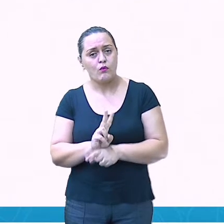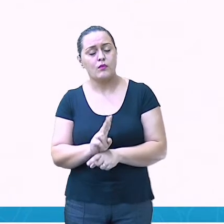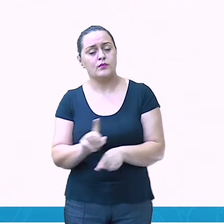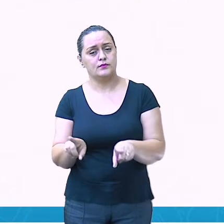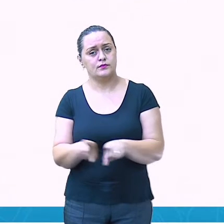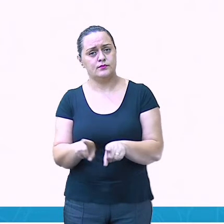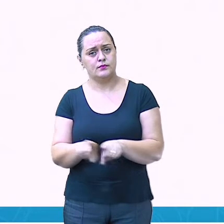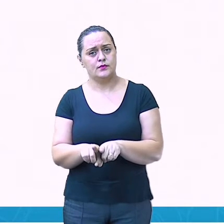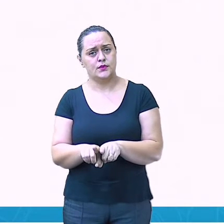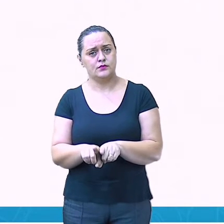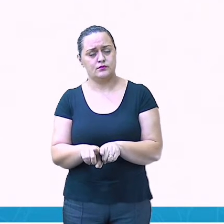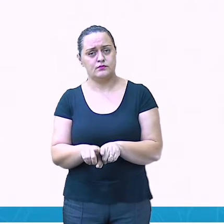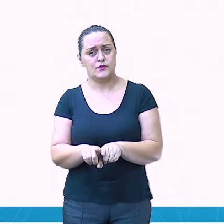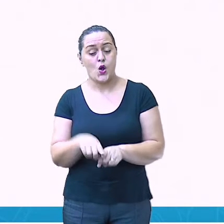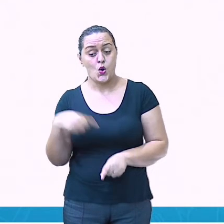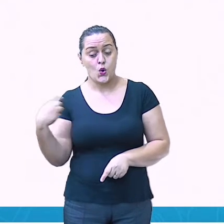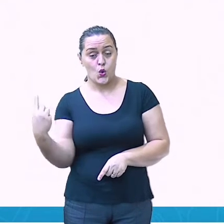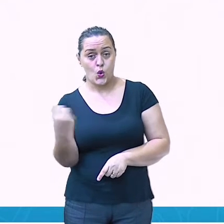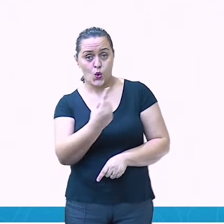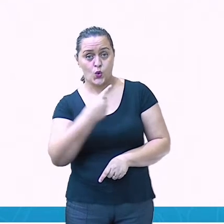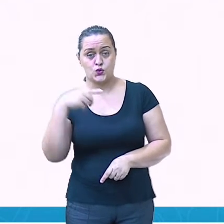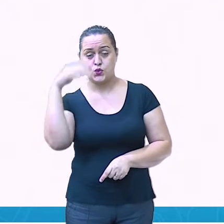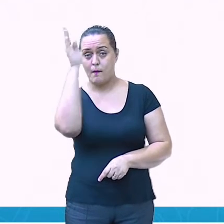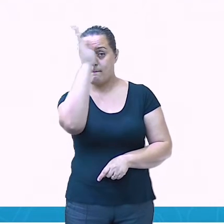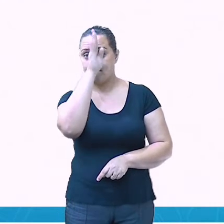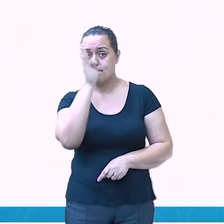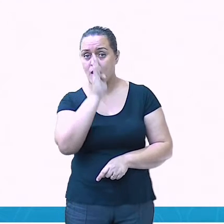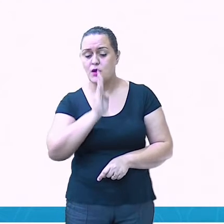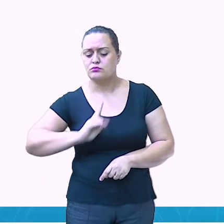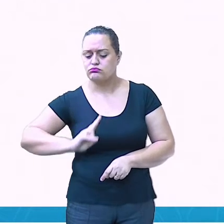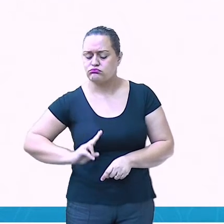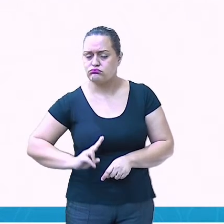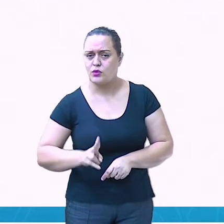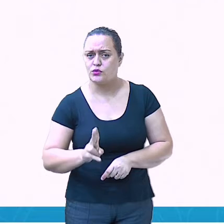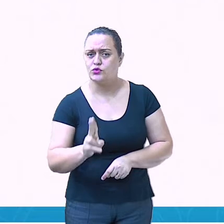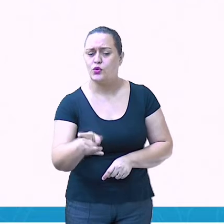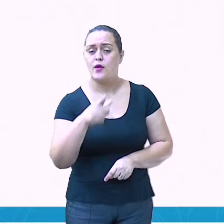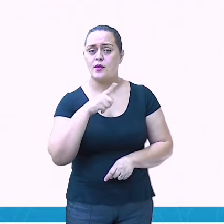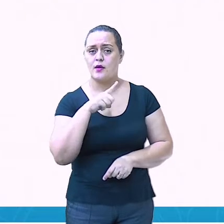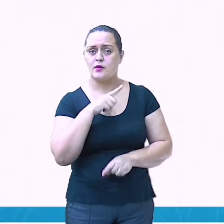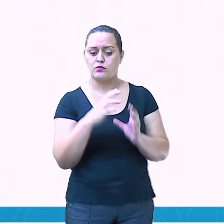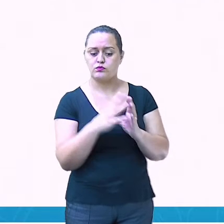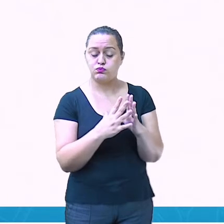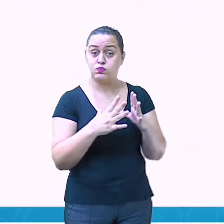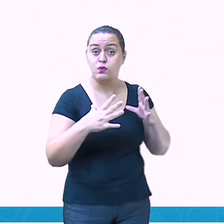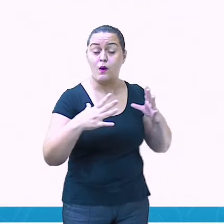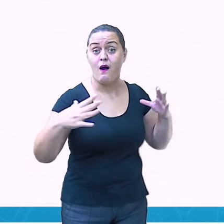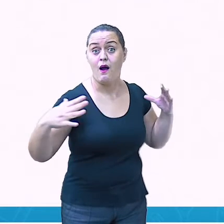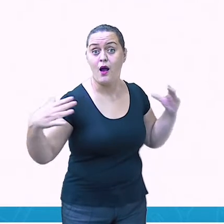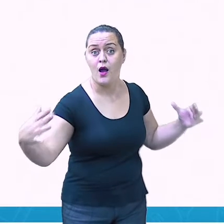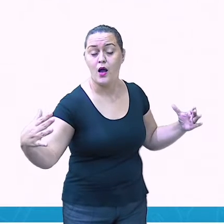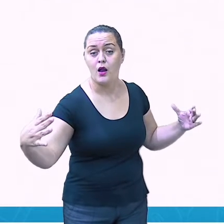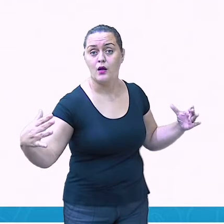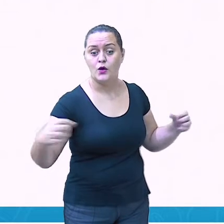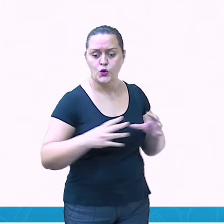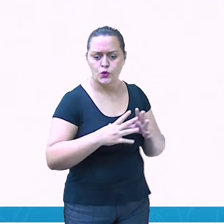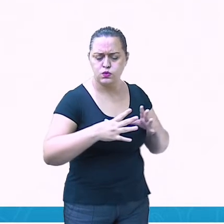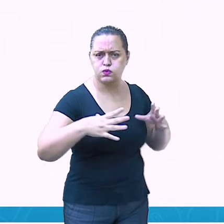país, continue se assegurando essa condição de um país onde a